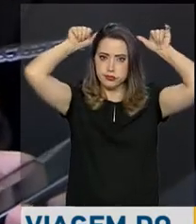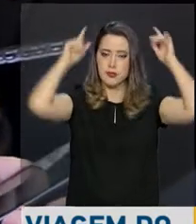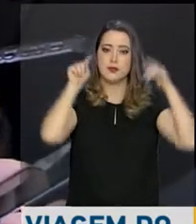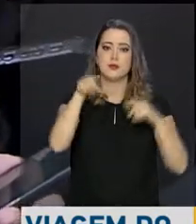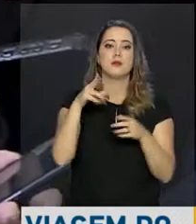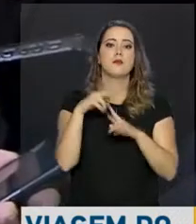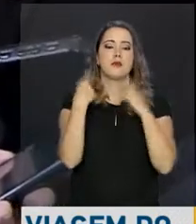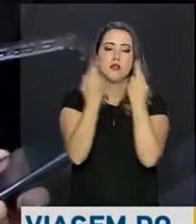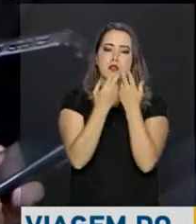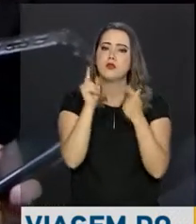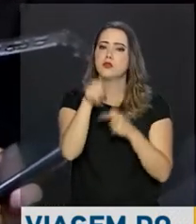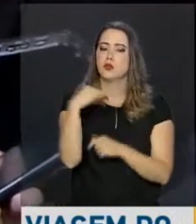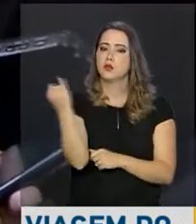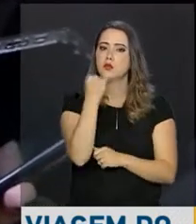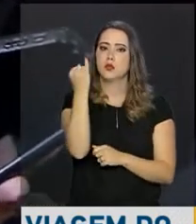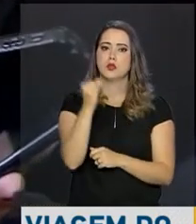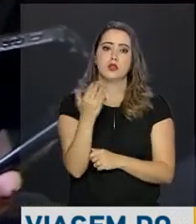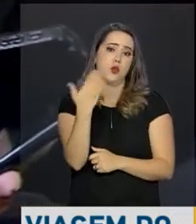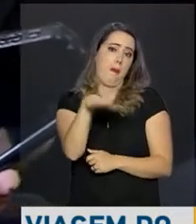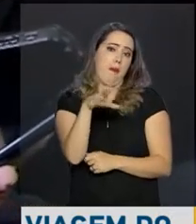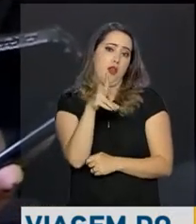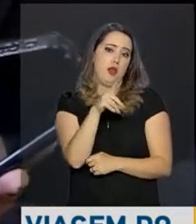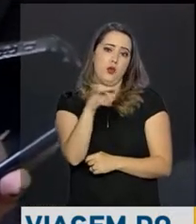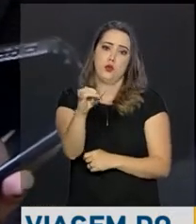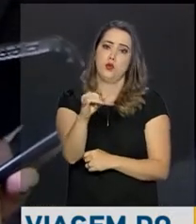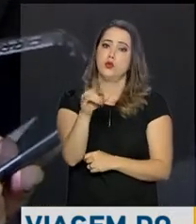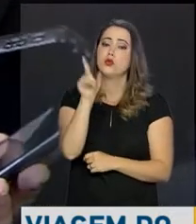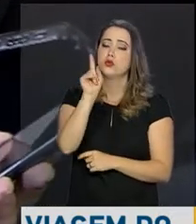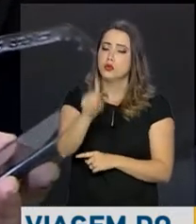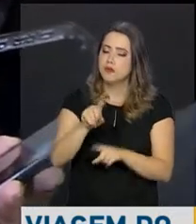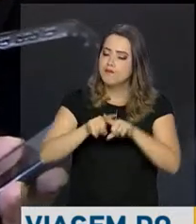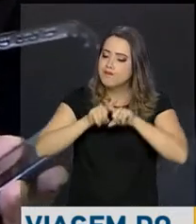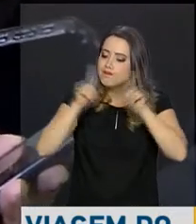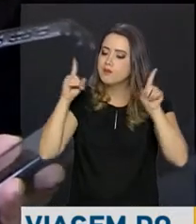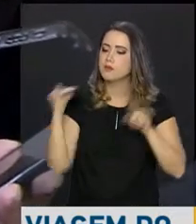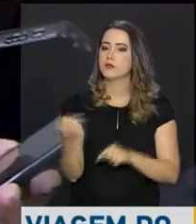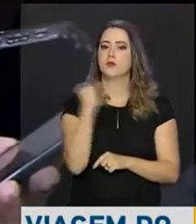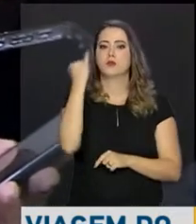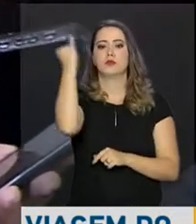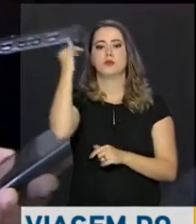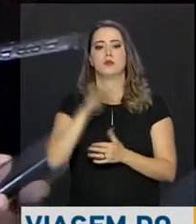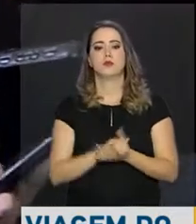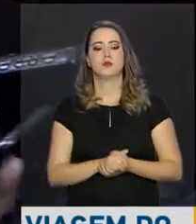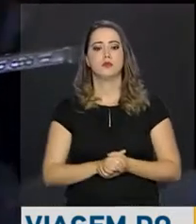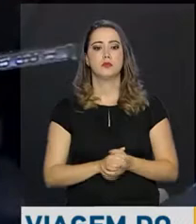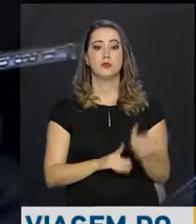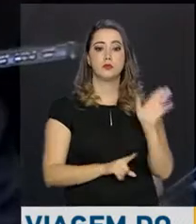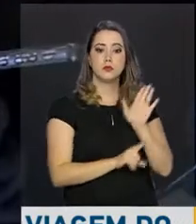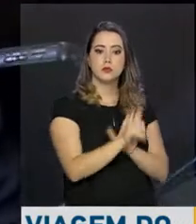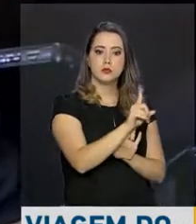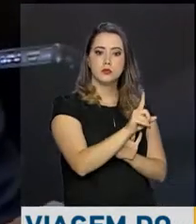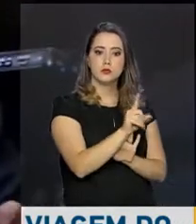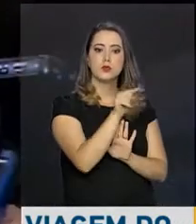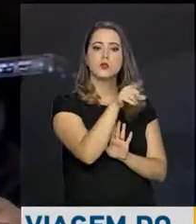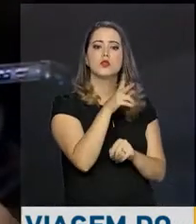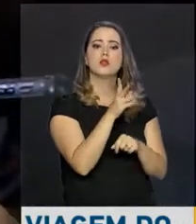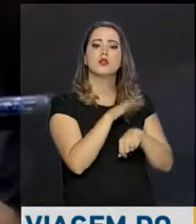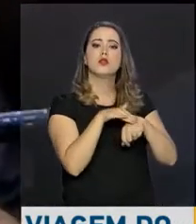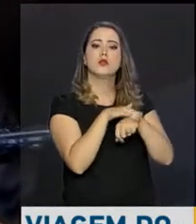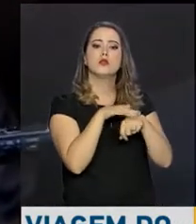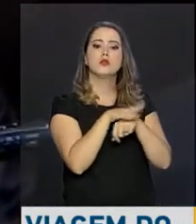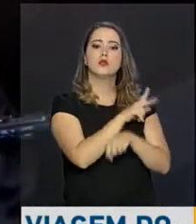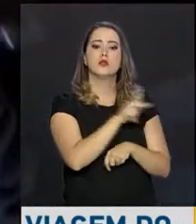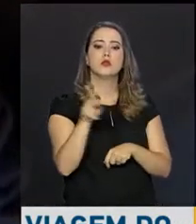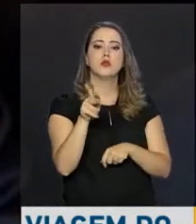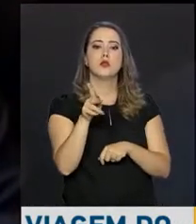foi muito produtiva, embora só durante meio-dia, mas extremamente proveitosa. Só que você vai conversar com o presidente do Paraguai sobre